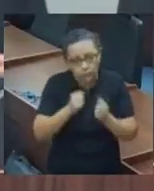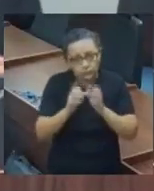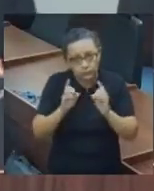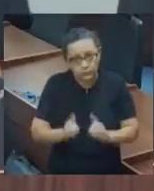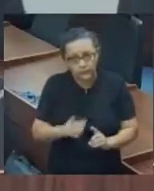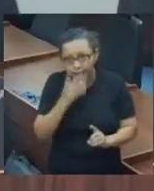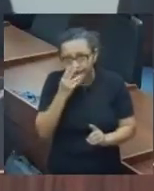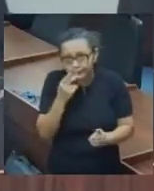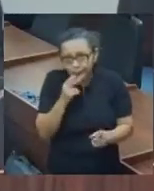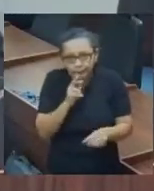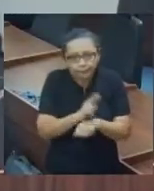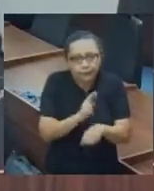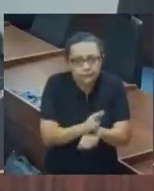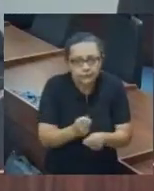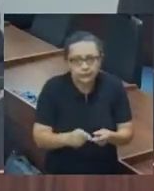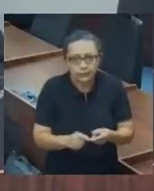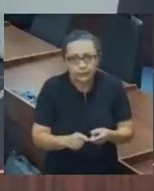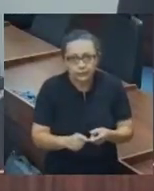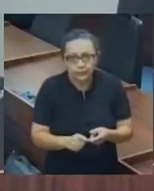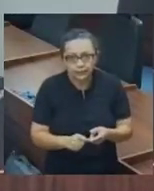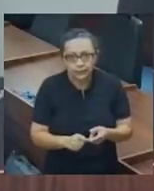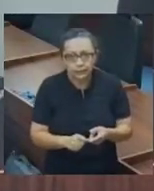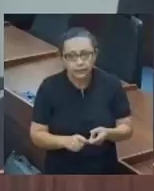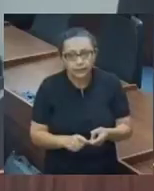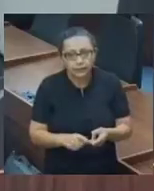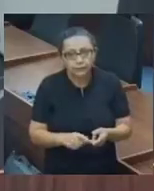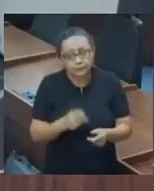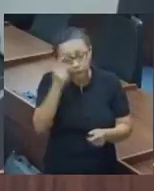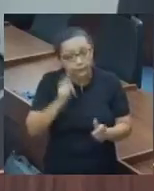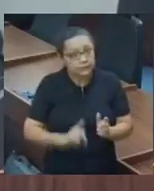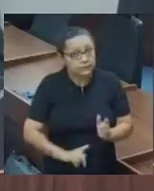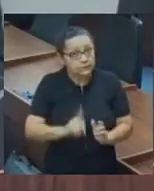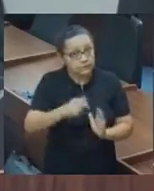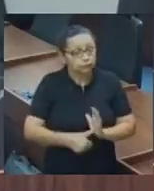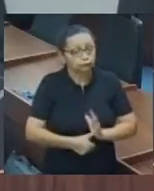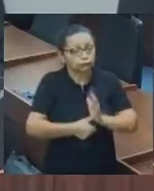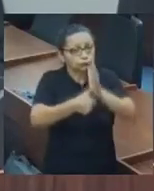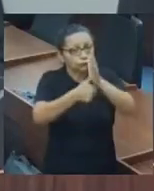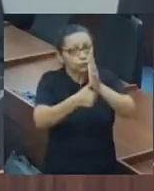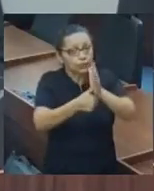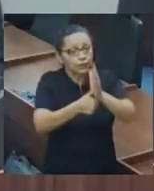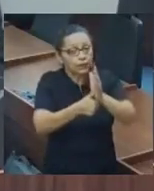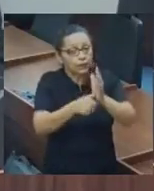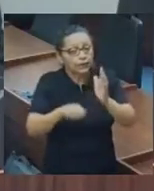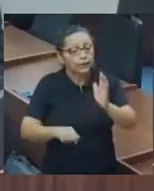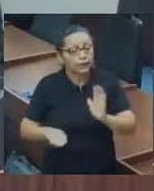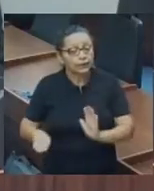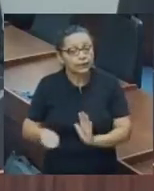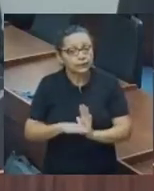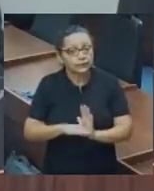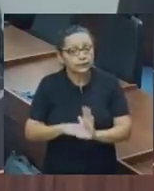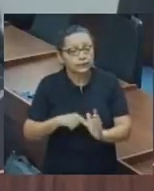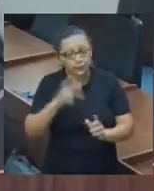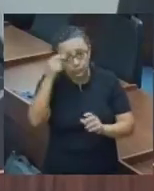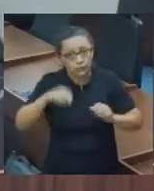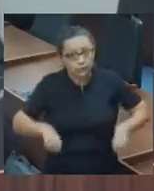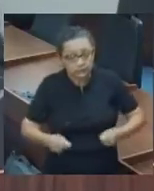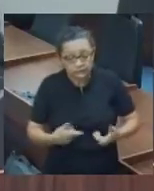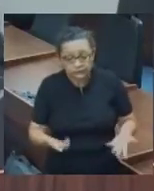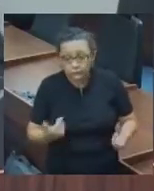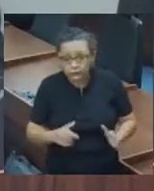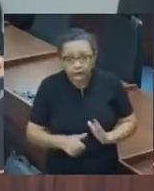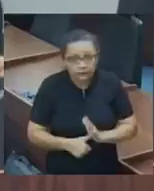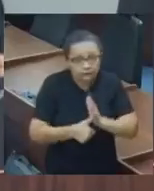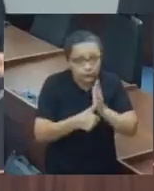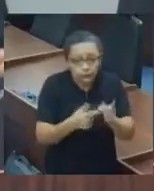improvisado na liga lá de baixo e chegou um cadeirante aqui como é que eu faço para levar em cima no gabinete não tem elevador